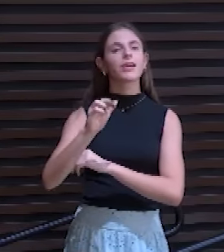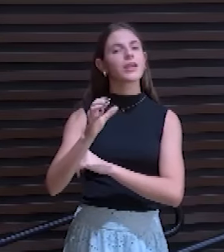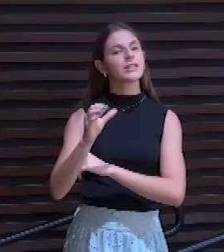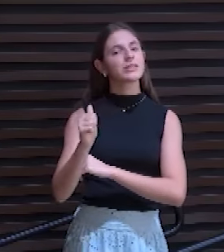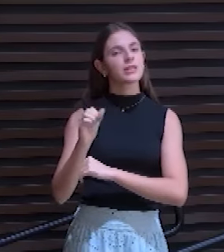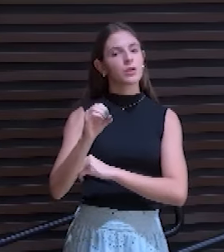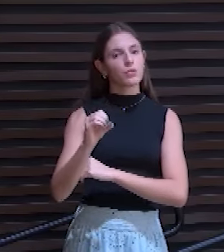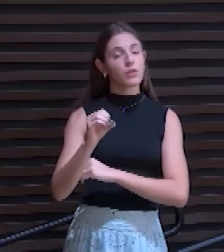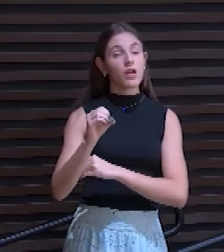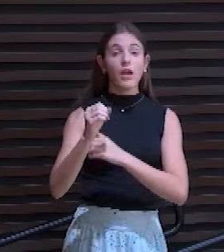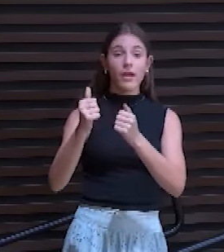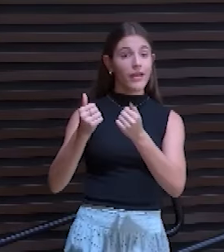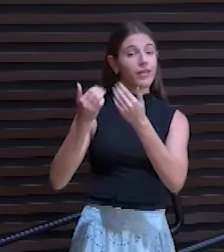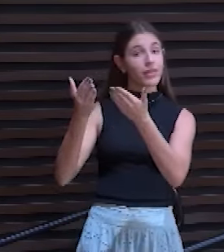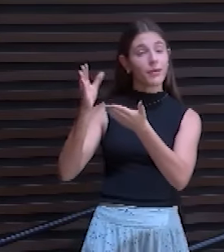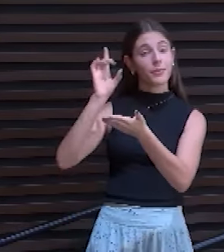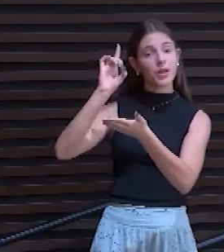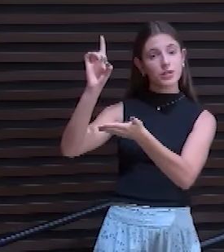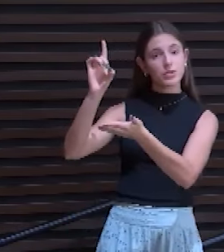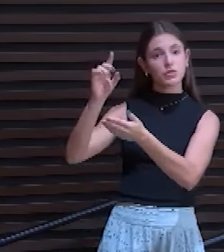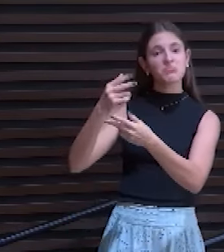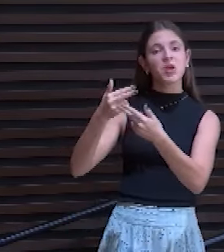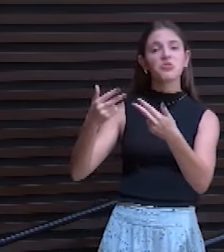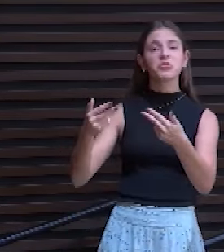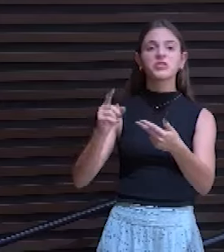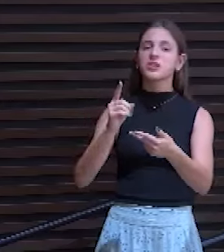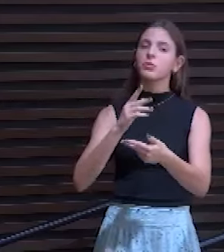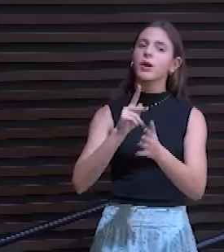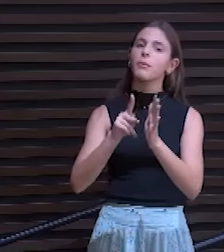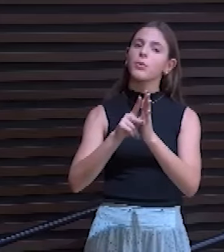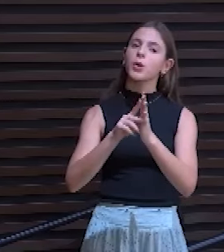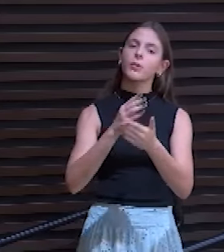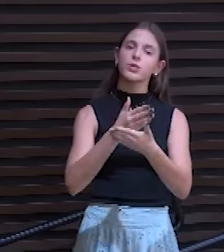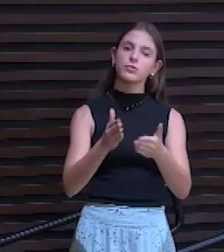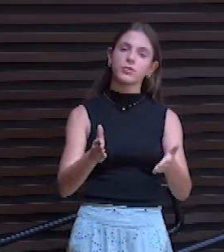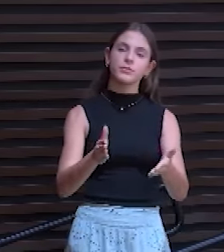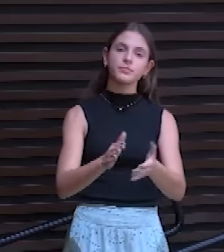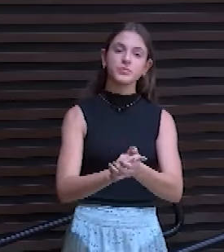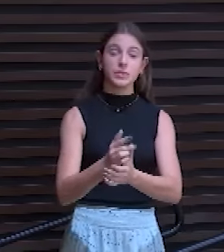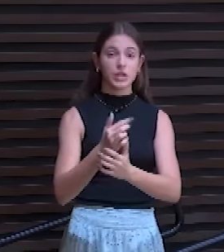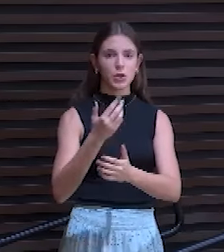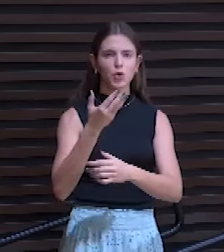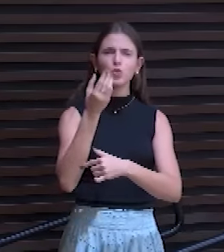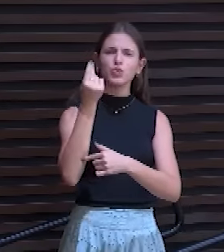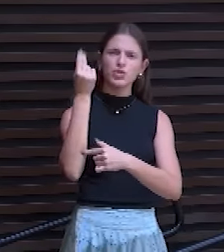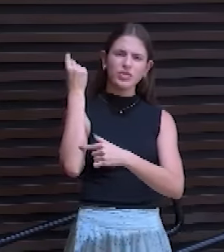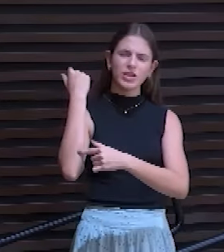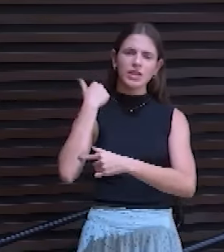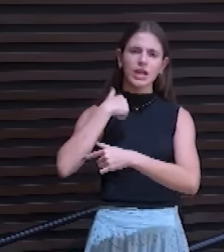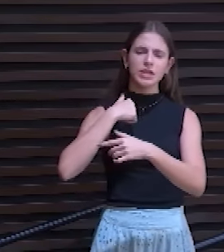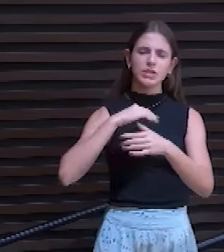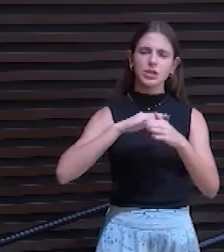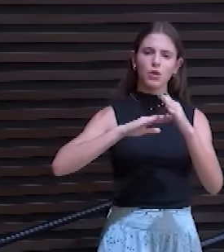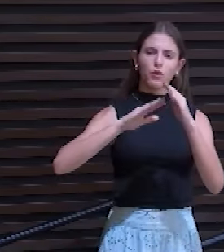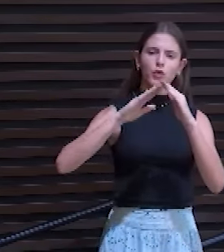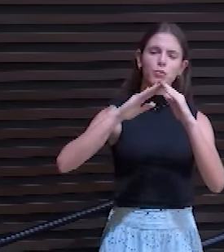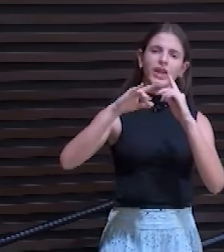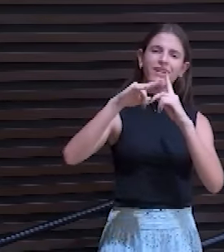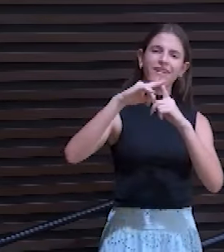sua. Eu tive alguns anos atrás, numa igreja, Assembleia de Deus, um problema com a consagração que eu fui fazer.